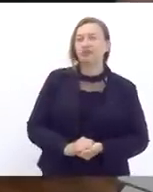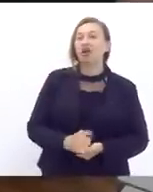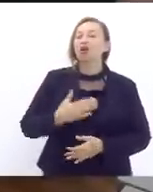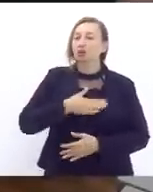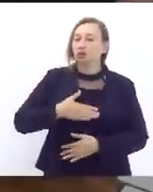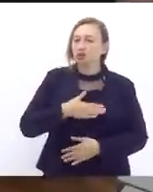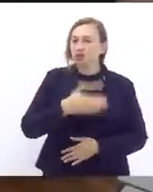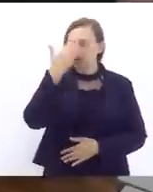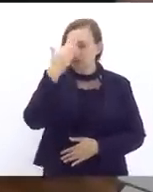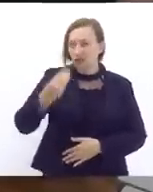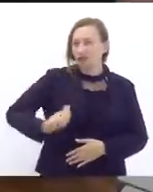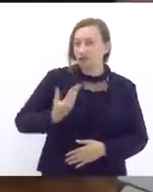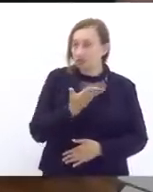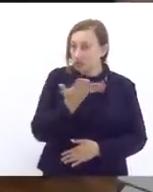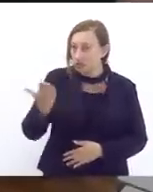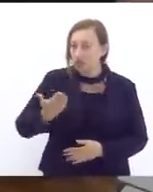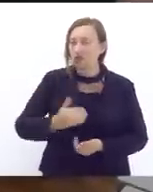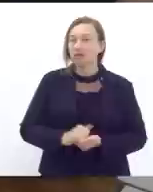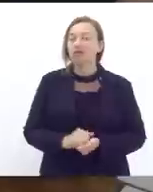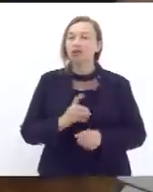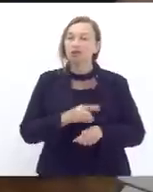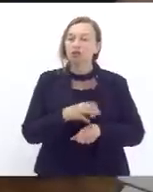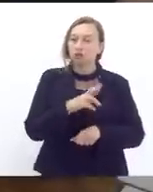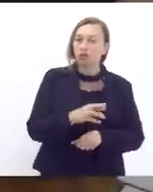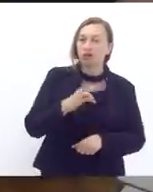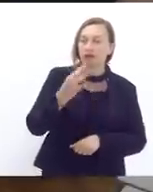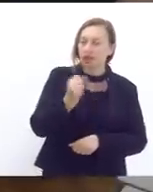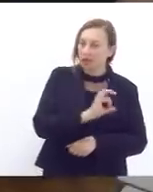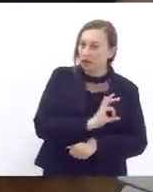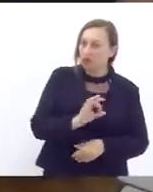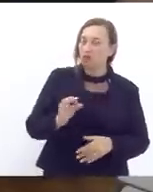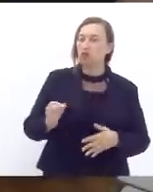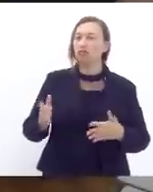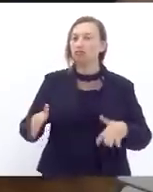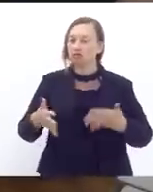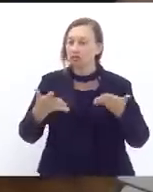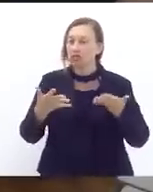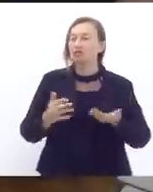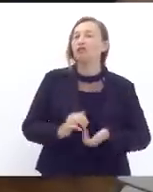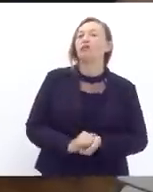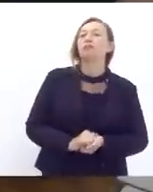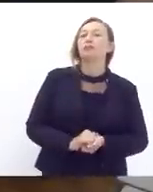eu gostaria de agradecer a presença de vocês a Doutora Marta Rocha pela iniciativa